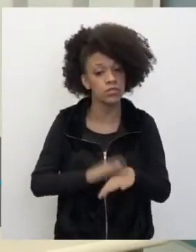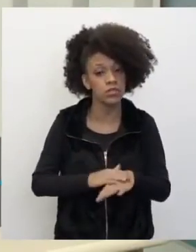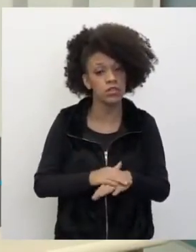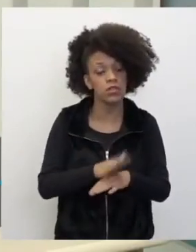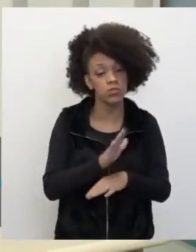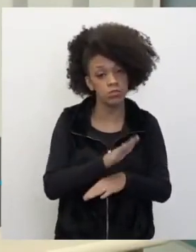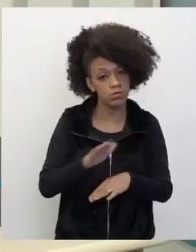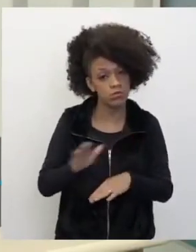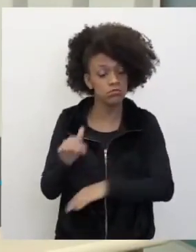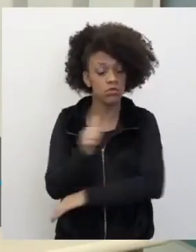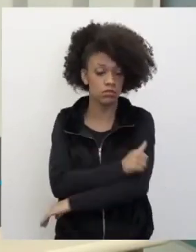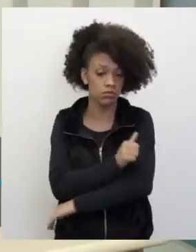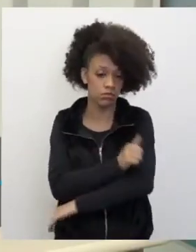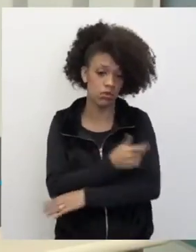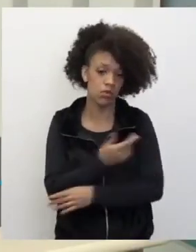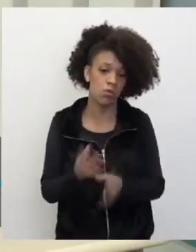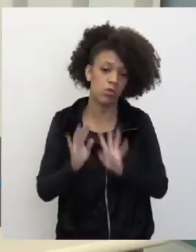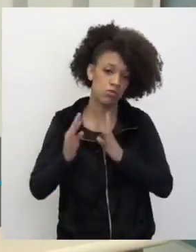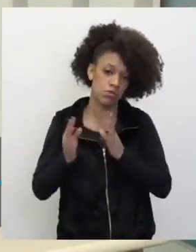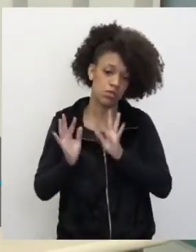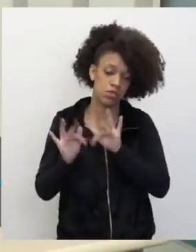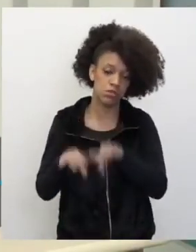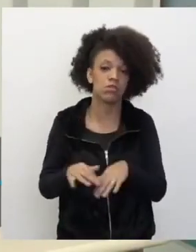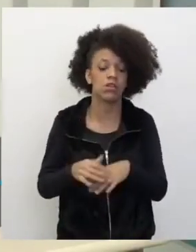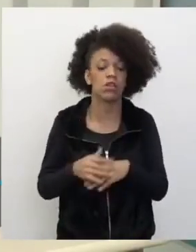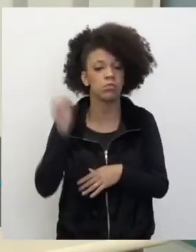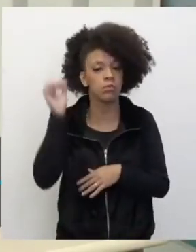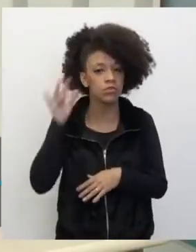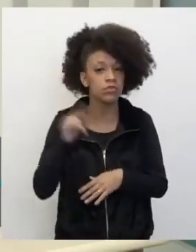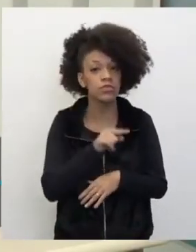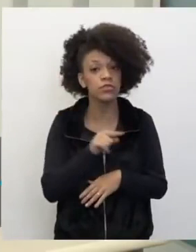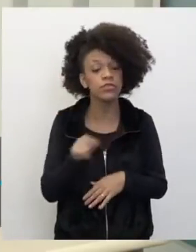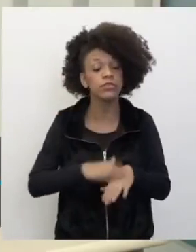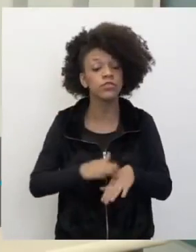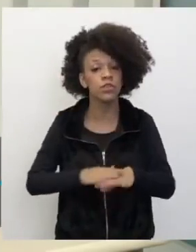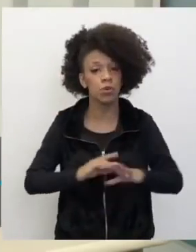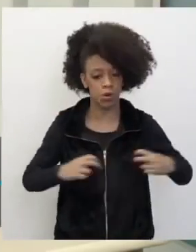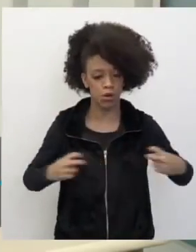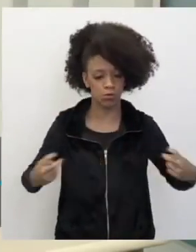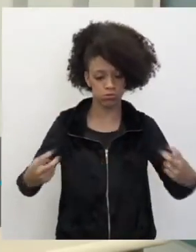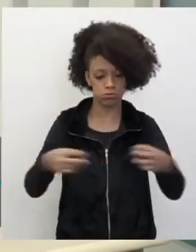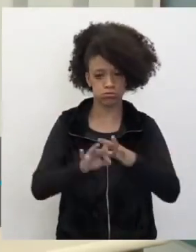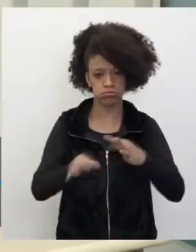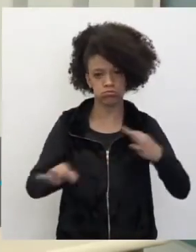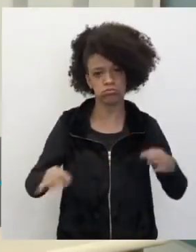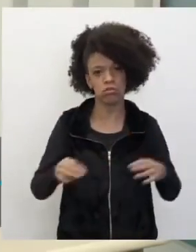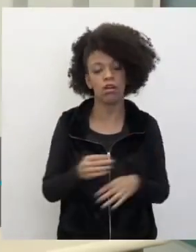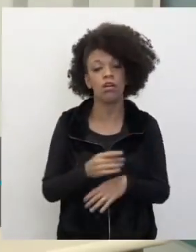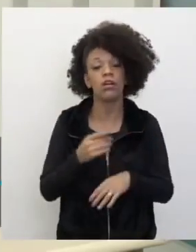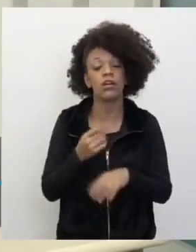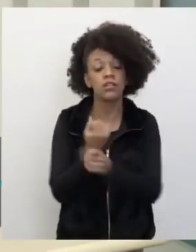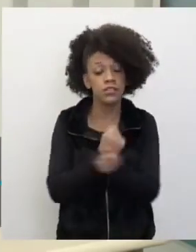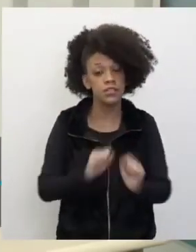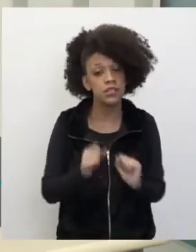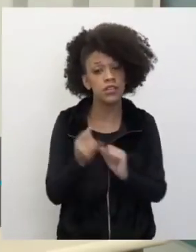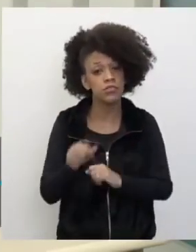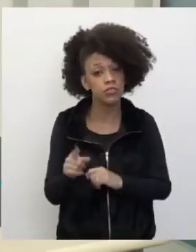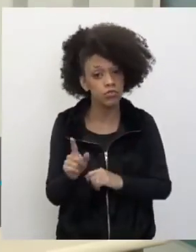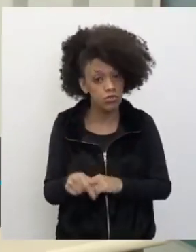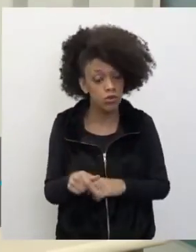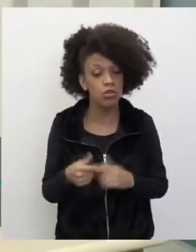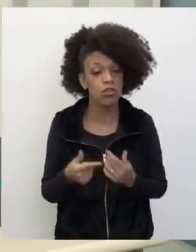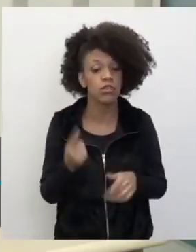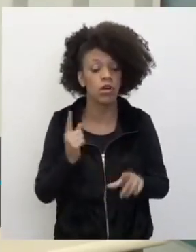alunos, quando a pandemia acabar. Imagina você fazer uma roda bem grande com esses Escravos de Jó. É bem legalzinho e é para fazer marcação